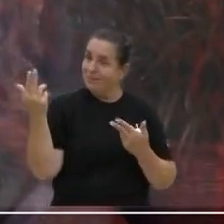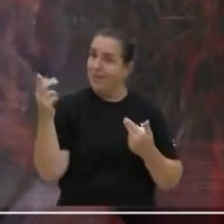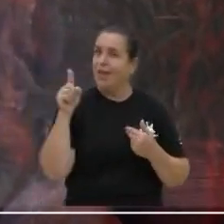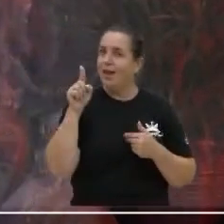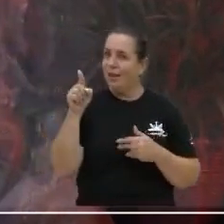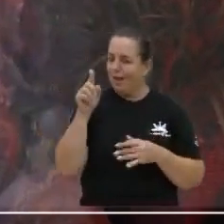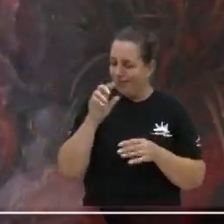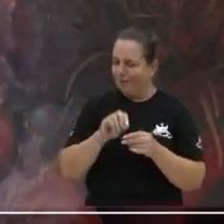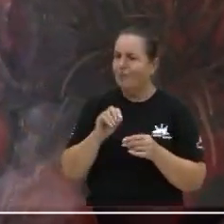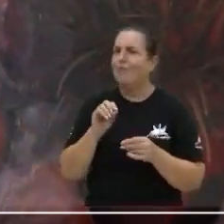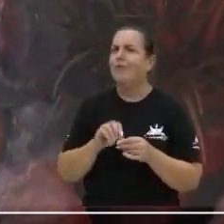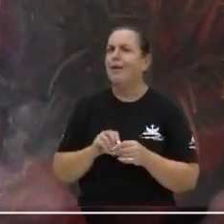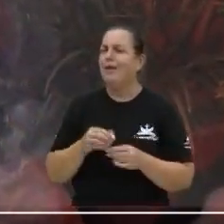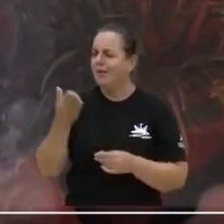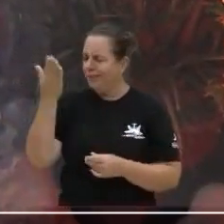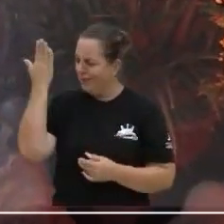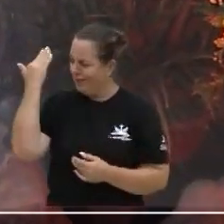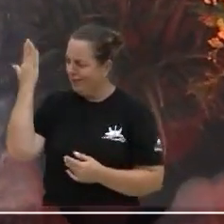nós